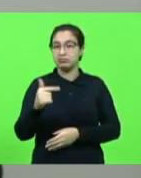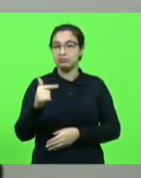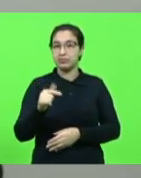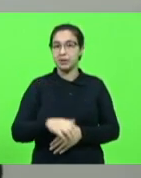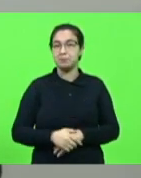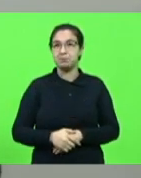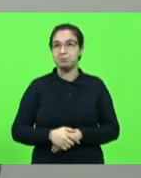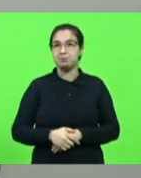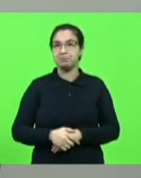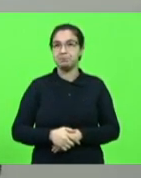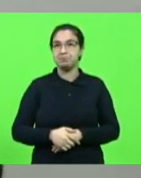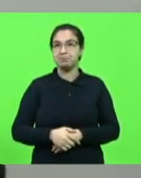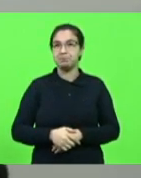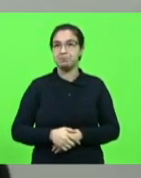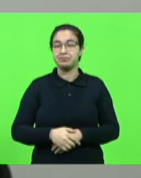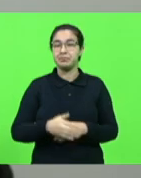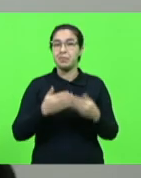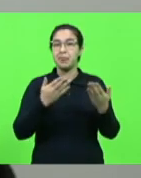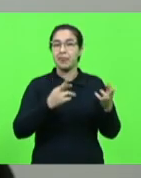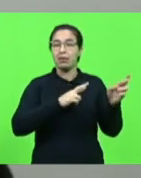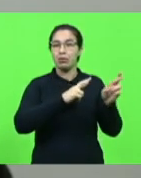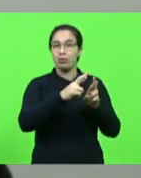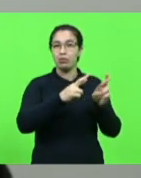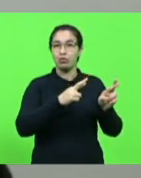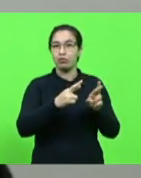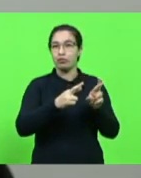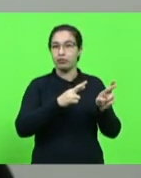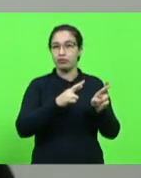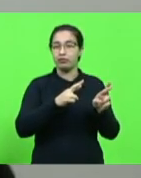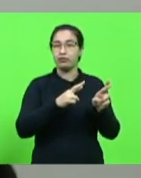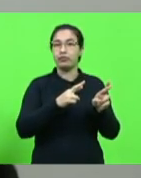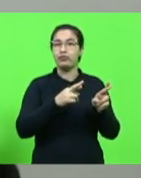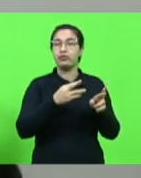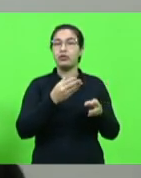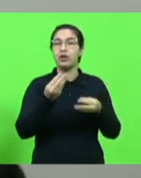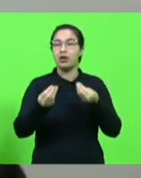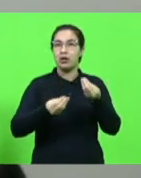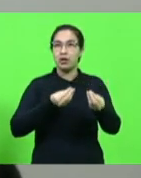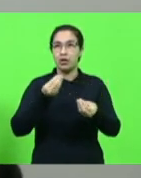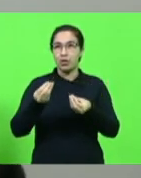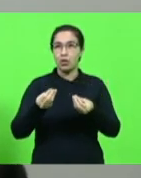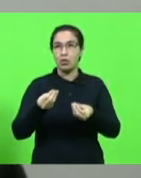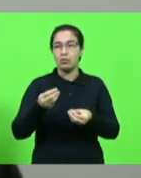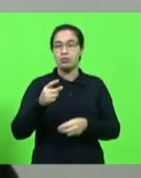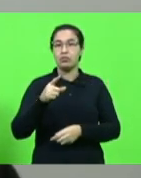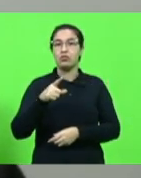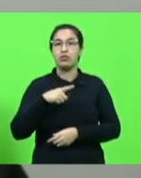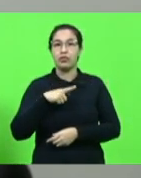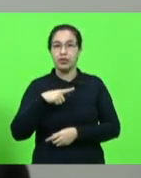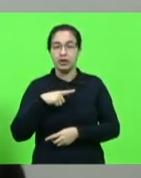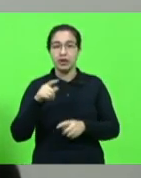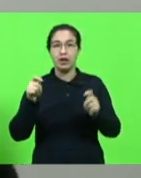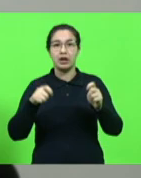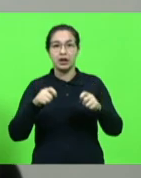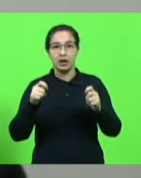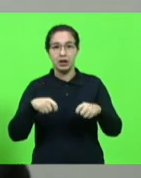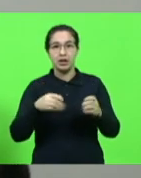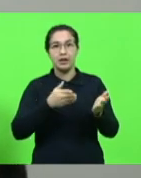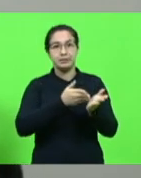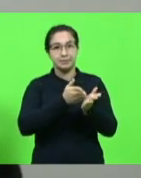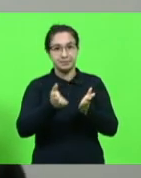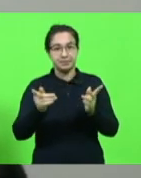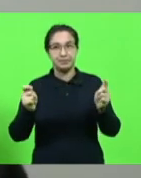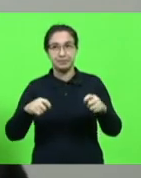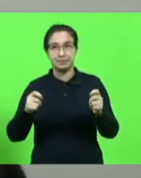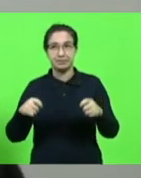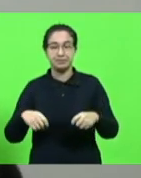ainda cedeu a rodovia no local onde tem como fazer esse desvio. Só